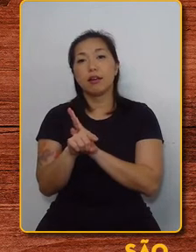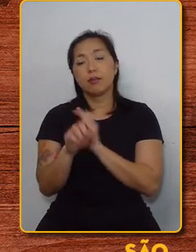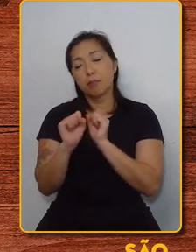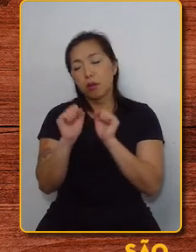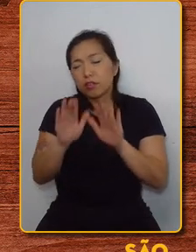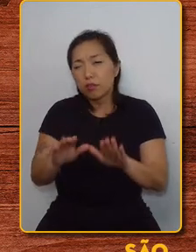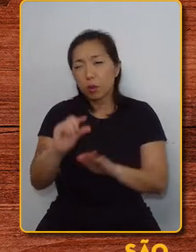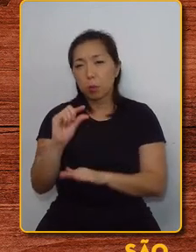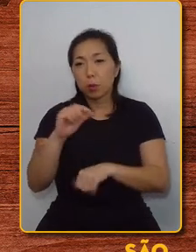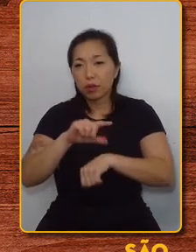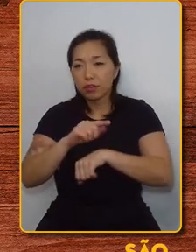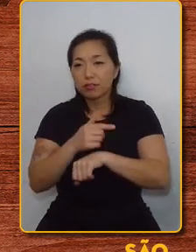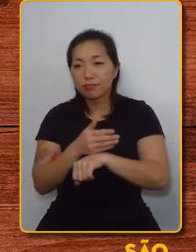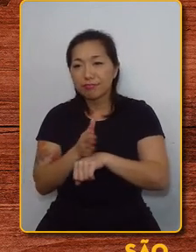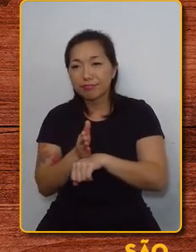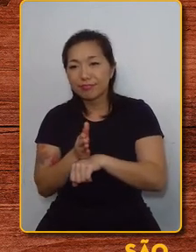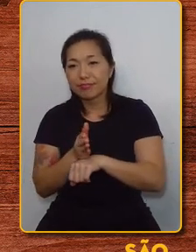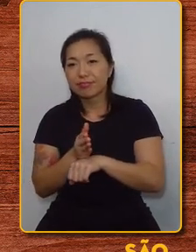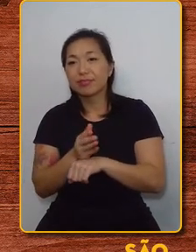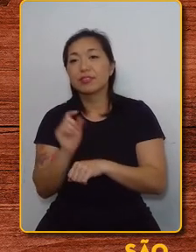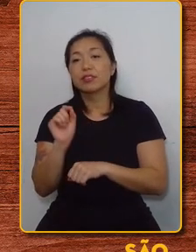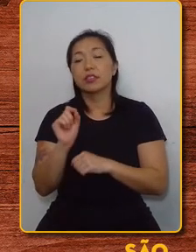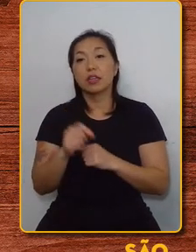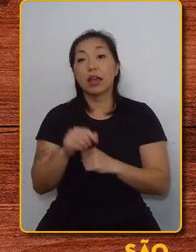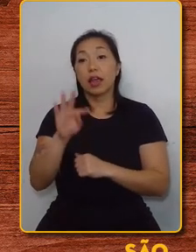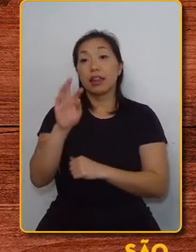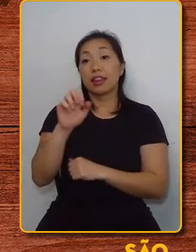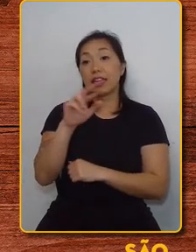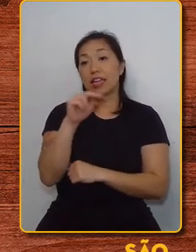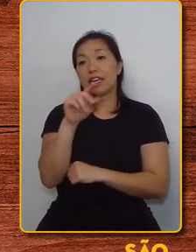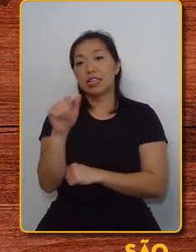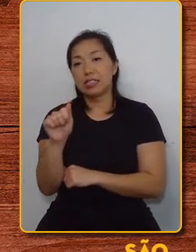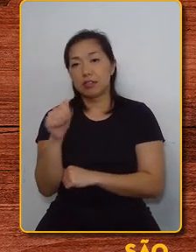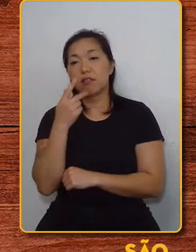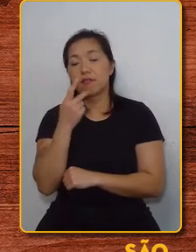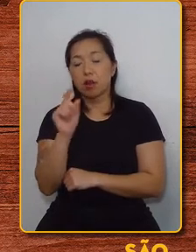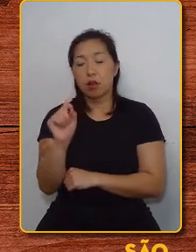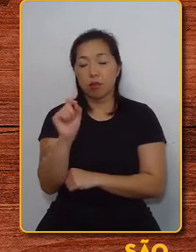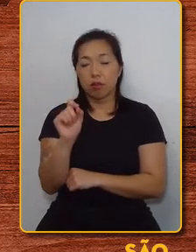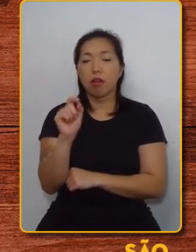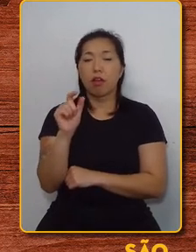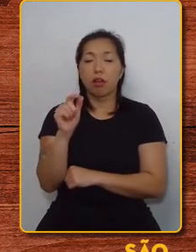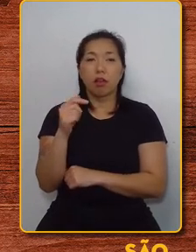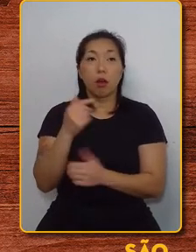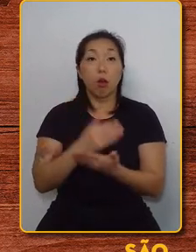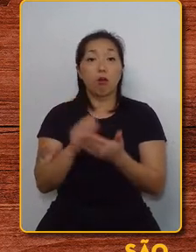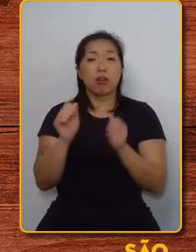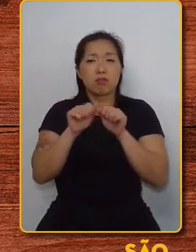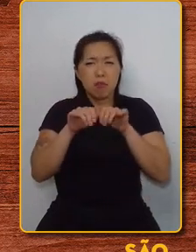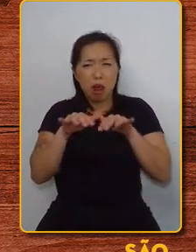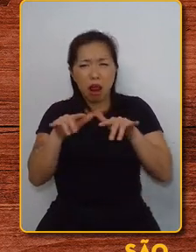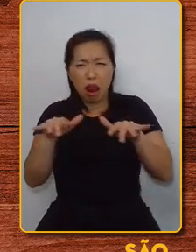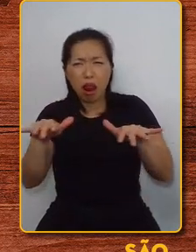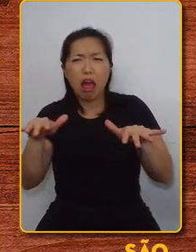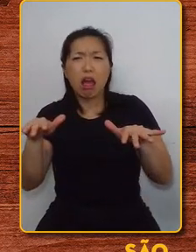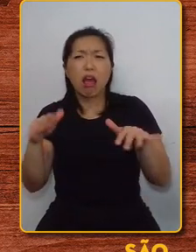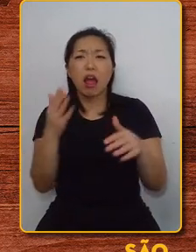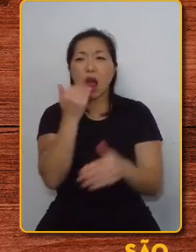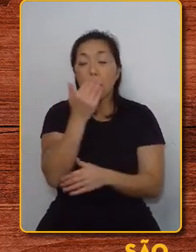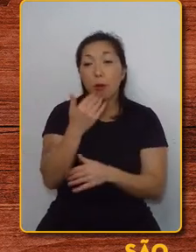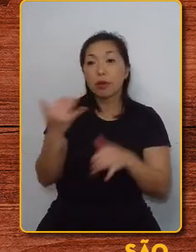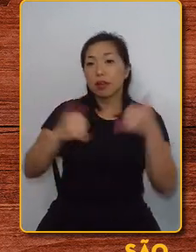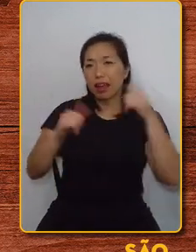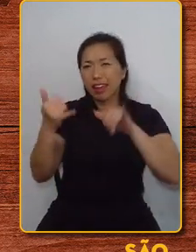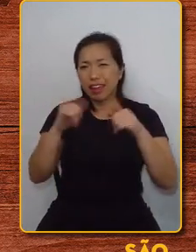mais, que é da Teresa Benassi. Ela fala assim: além da invasão dos ultraprocessados, felizmente, ela vê um outro lado, né? Temos